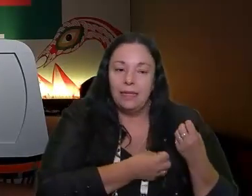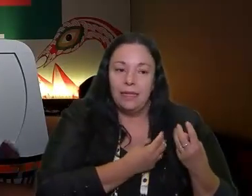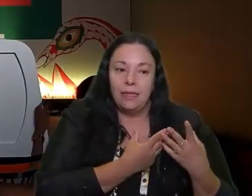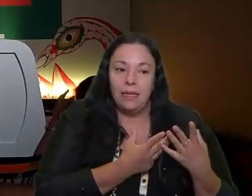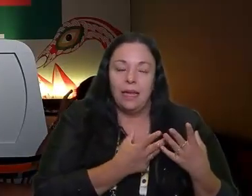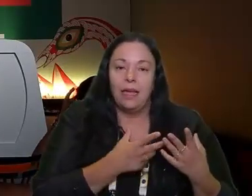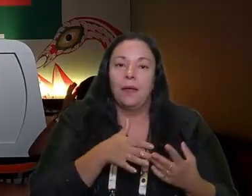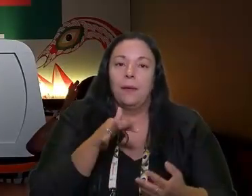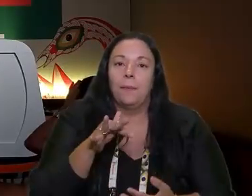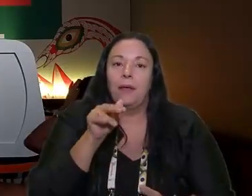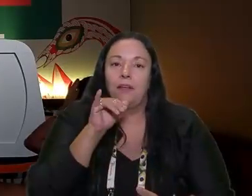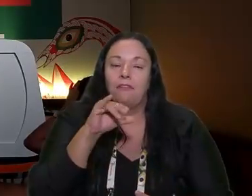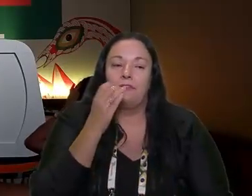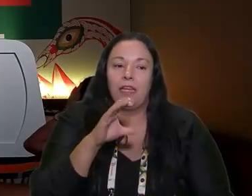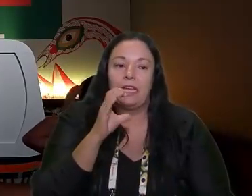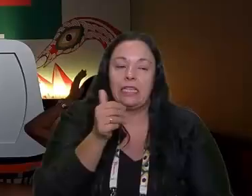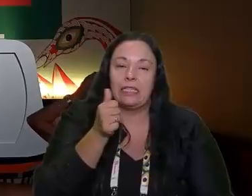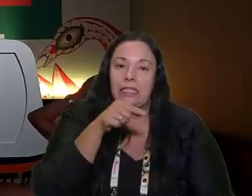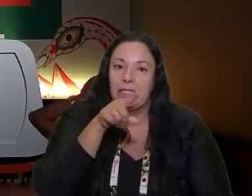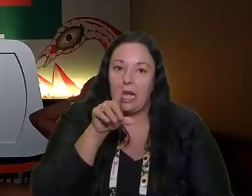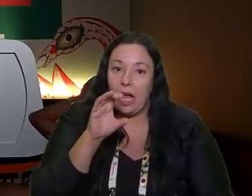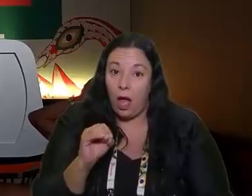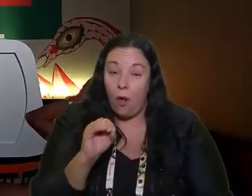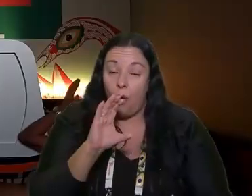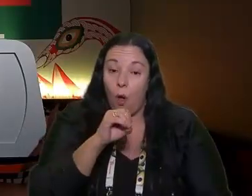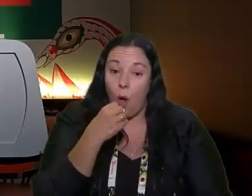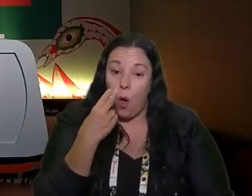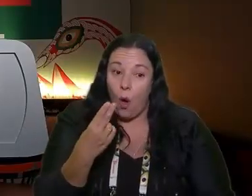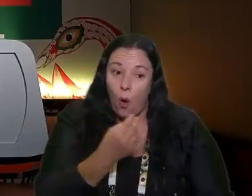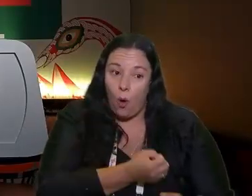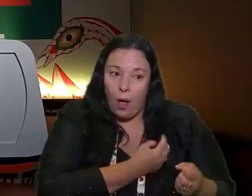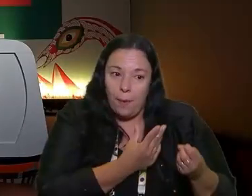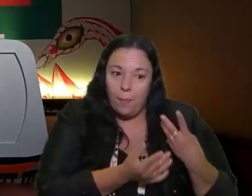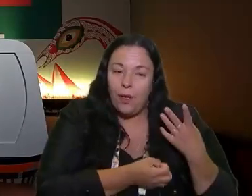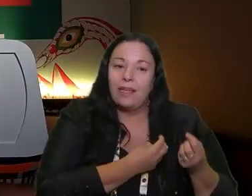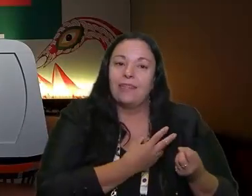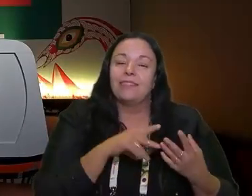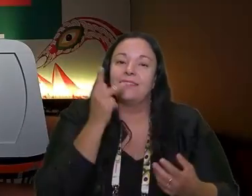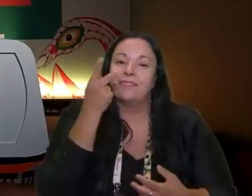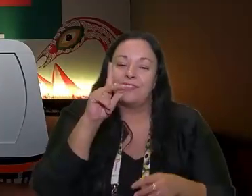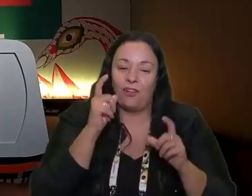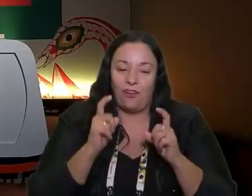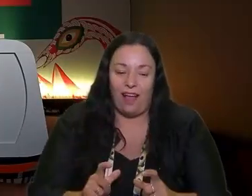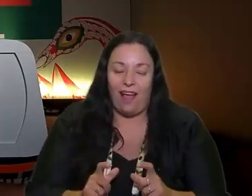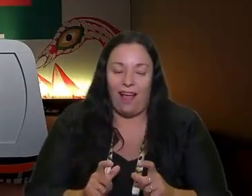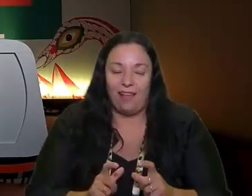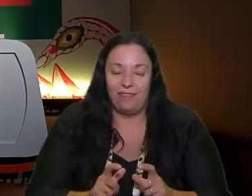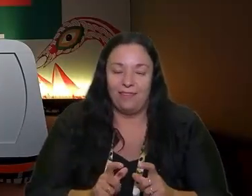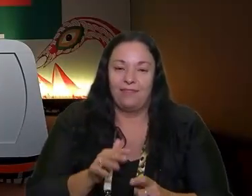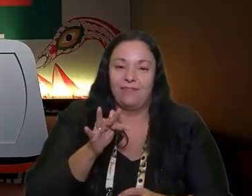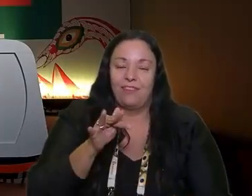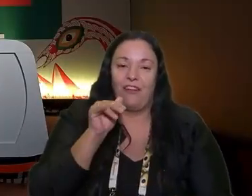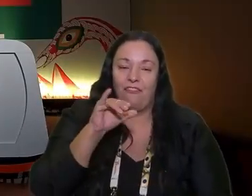lugar? Ai, eu acho difícil demais ficção, meu Deus. Demais da conta.